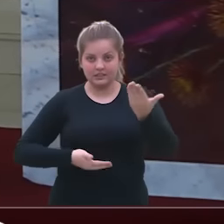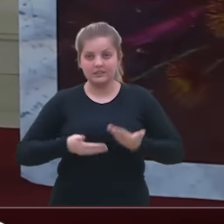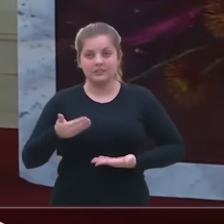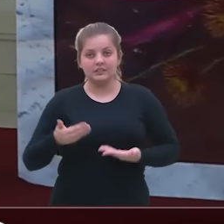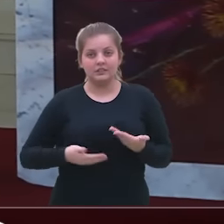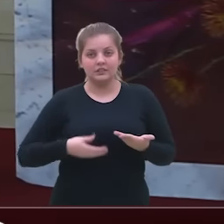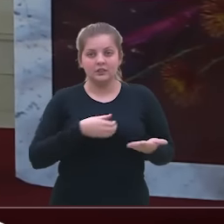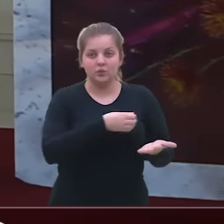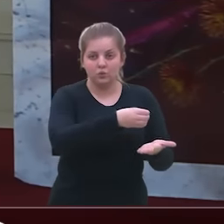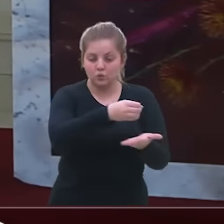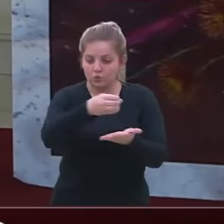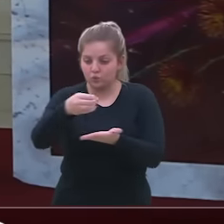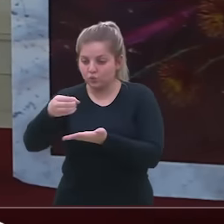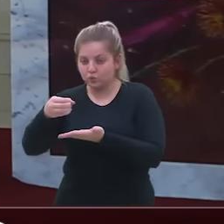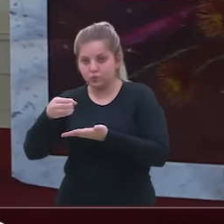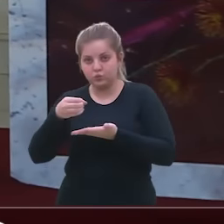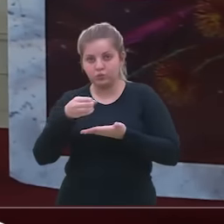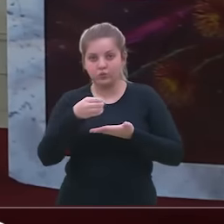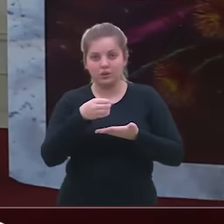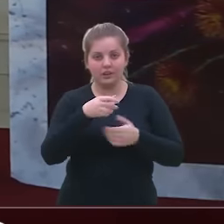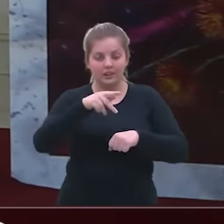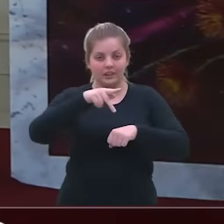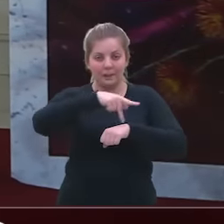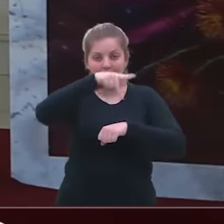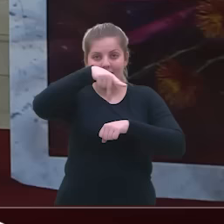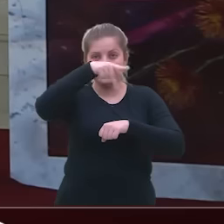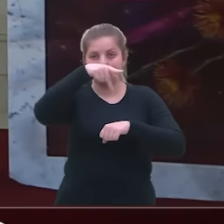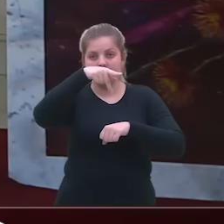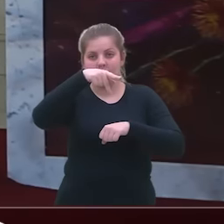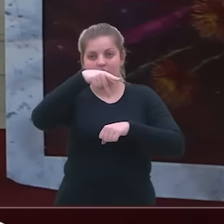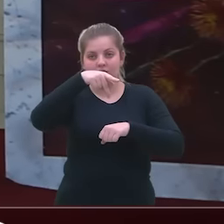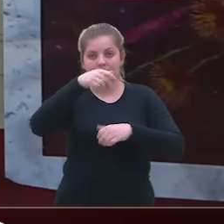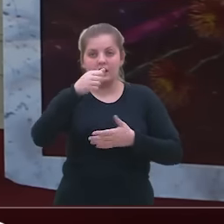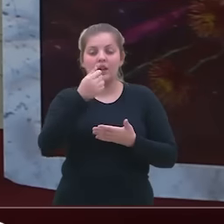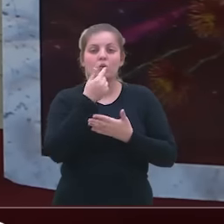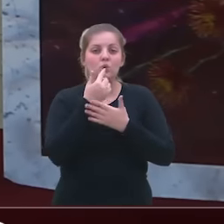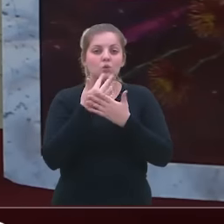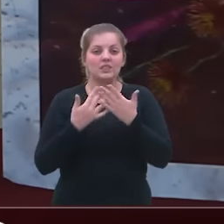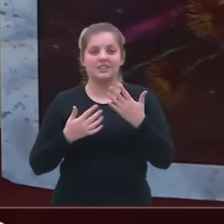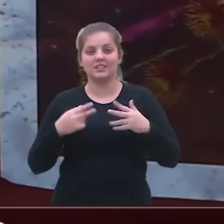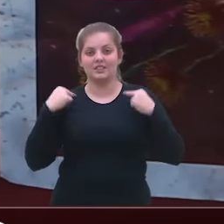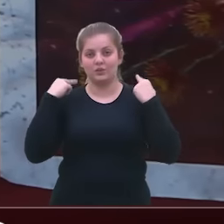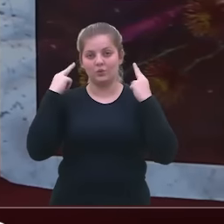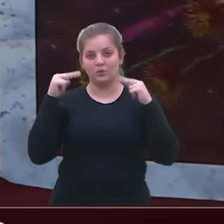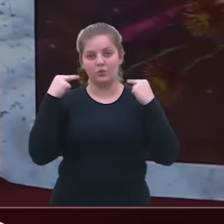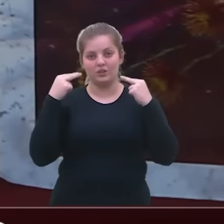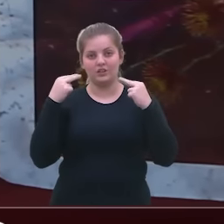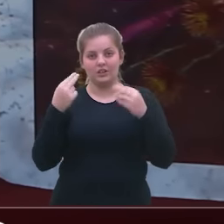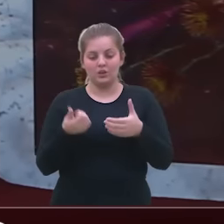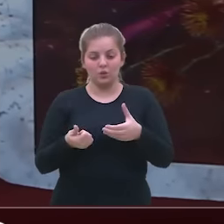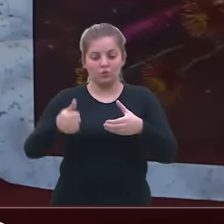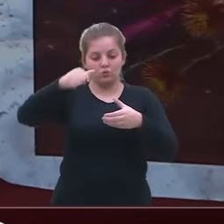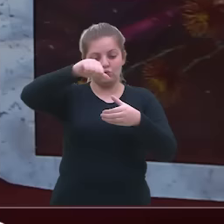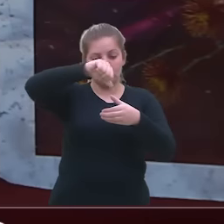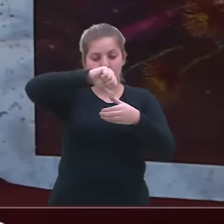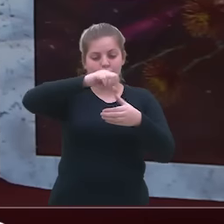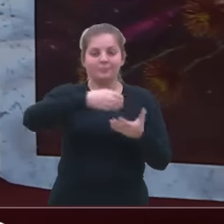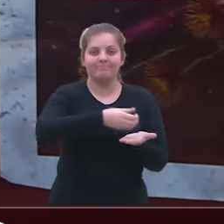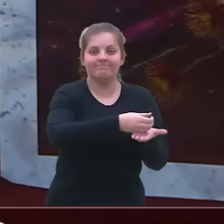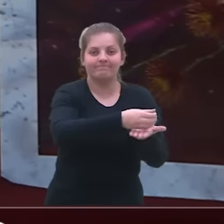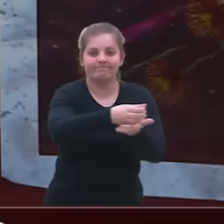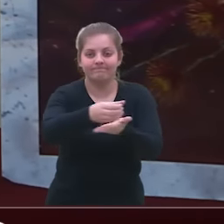servidas no banquete da páscoa é a o sangue do cordeiro a